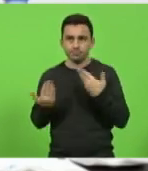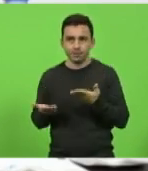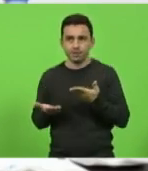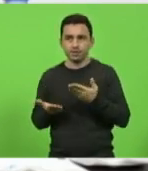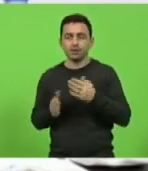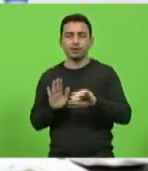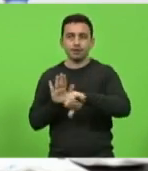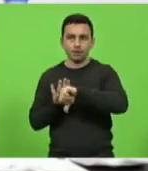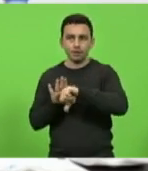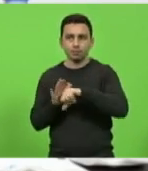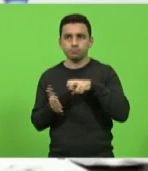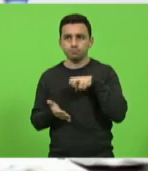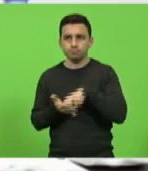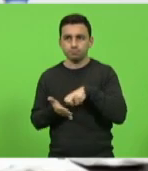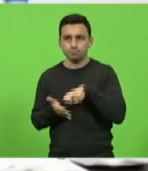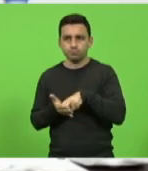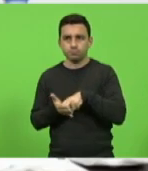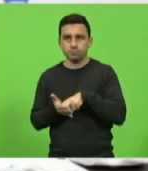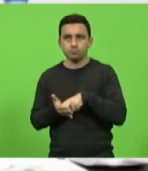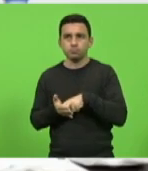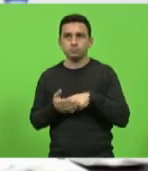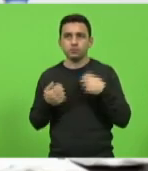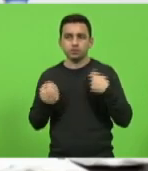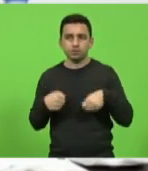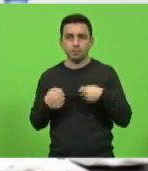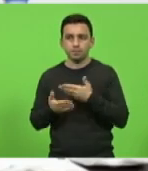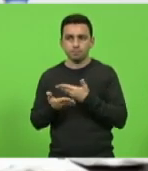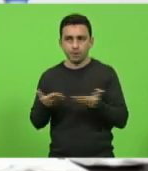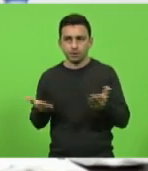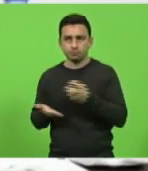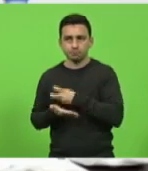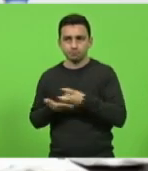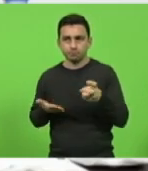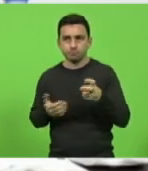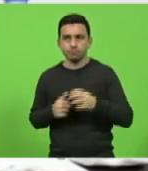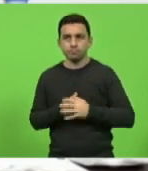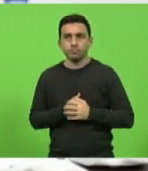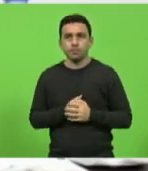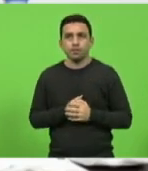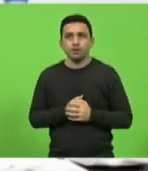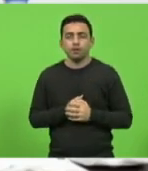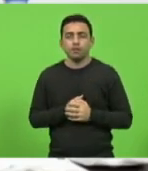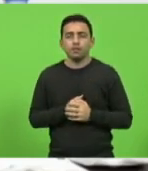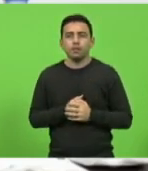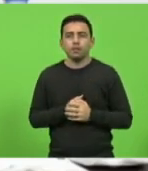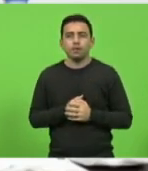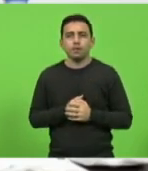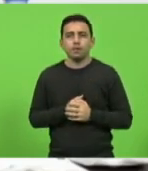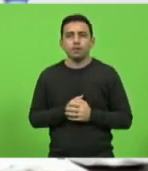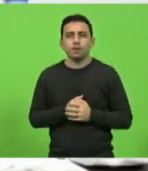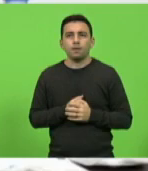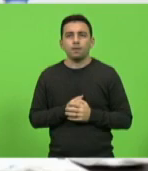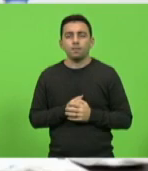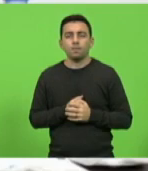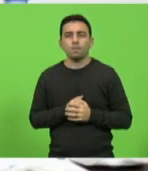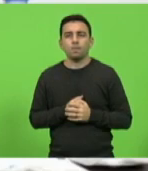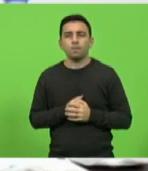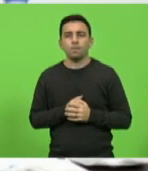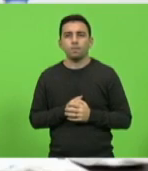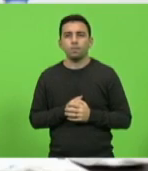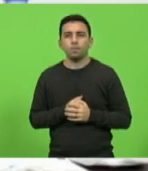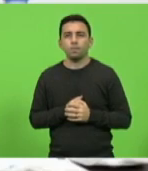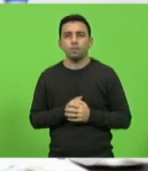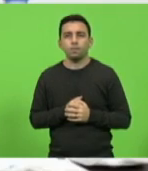e deve ser condenado à perda do seu cargo eu vou repetir a pergunta se os